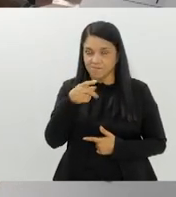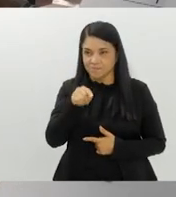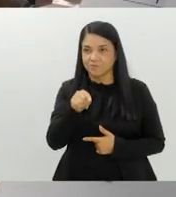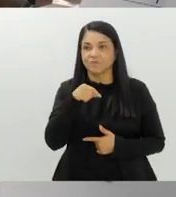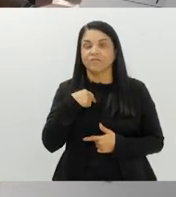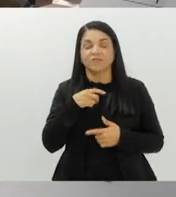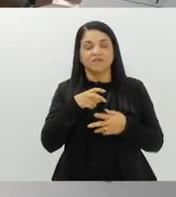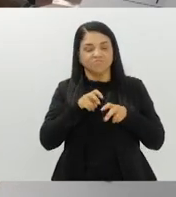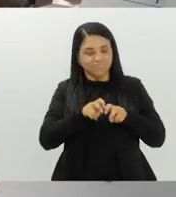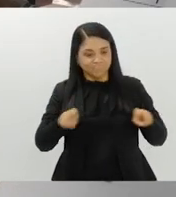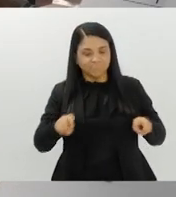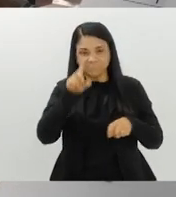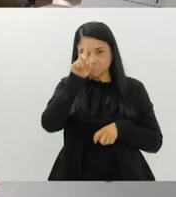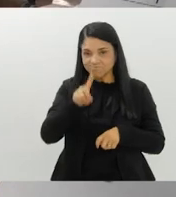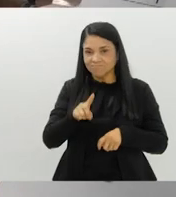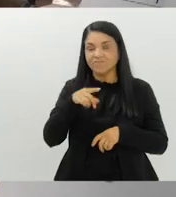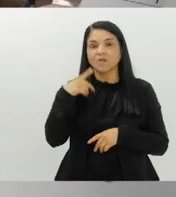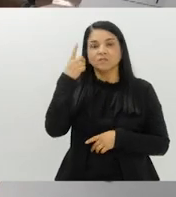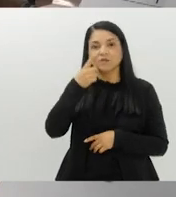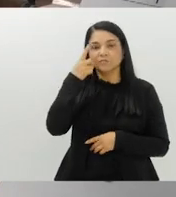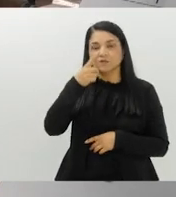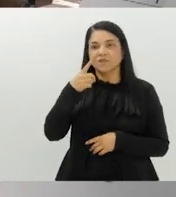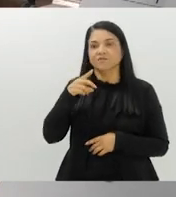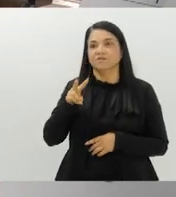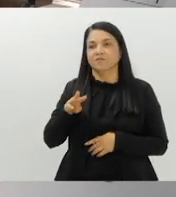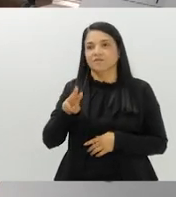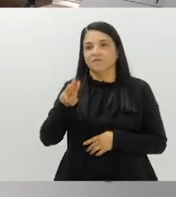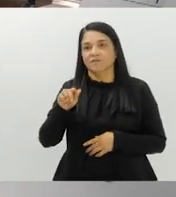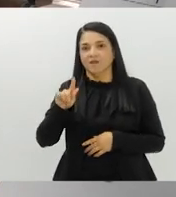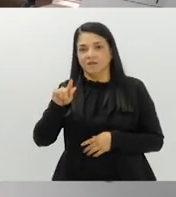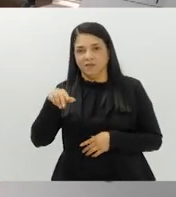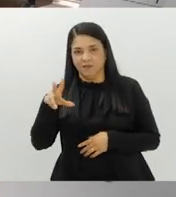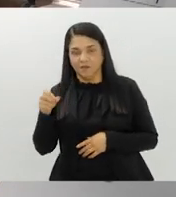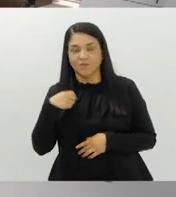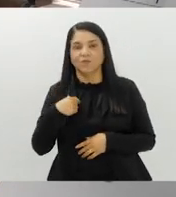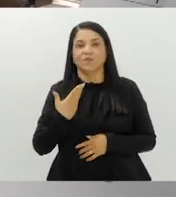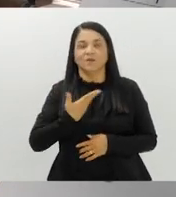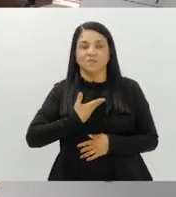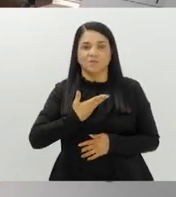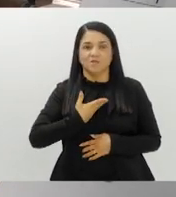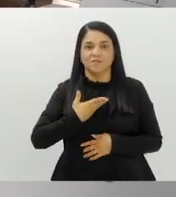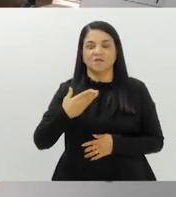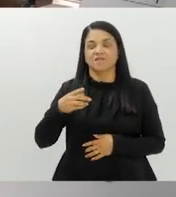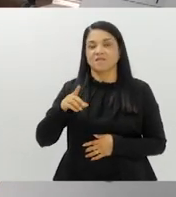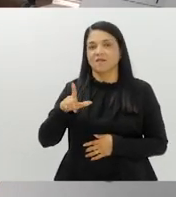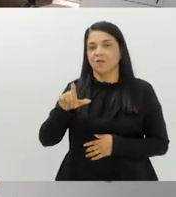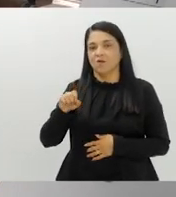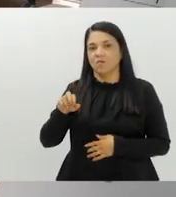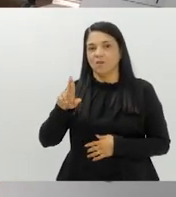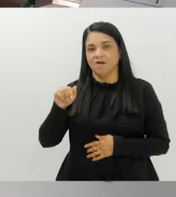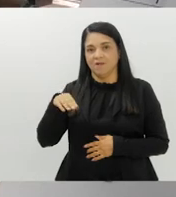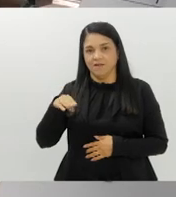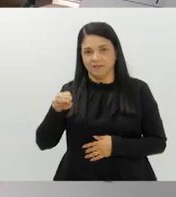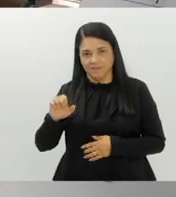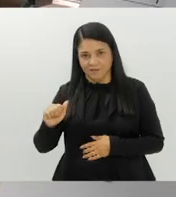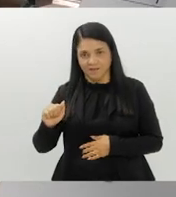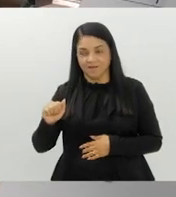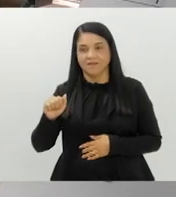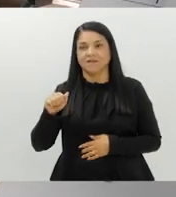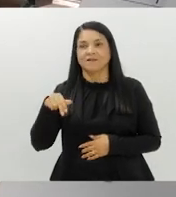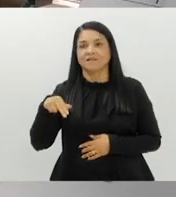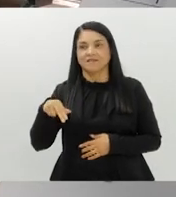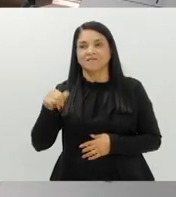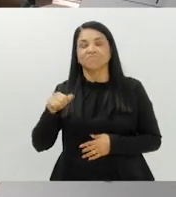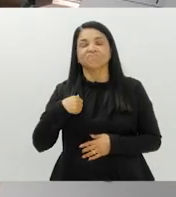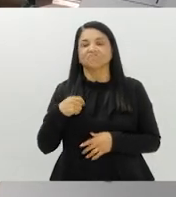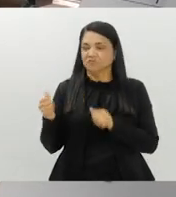ao deputado Carlos Miquel, o Vaguinho Macumba, meu amigo, a Lohana, né, Baguinho? Grande caminhada